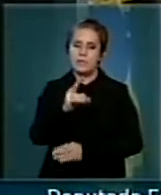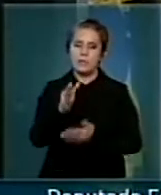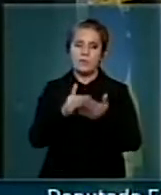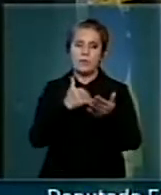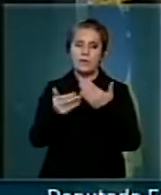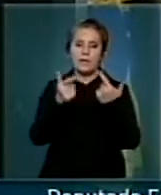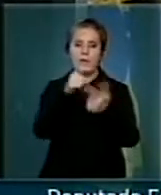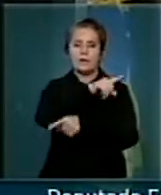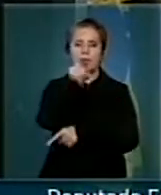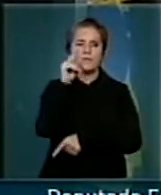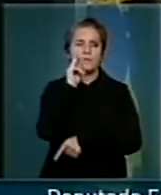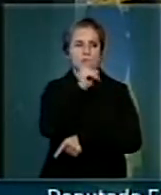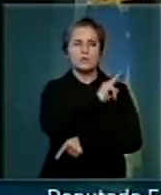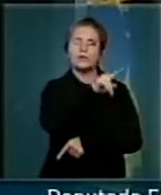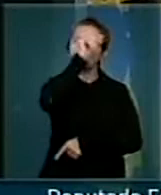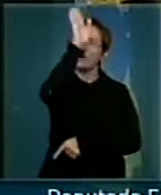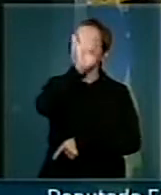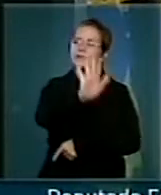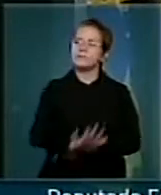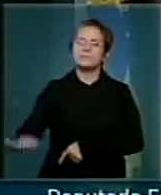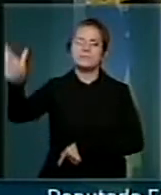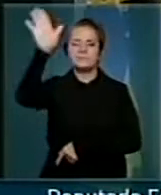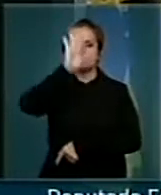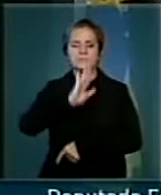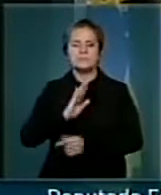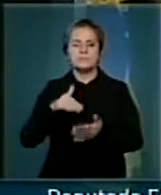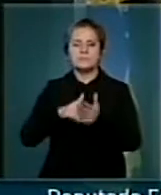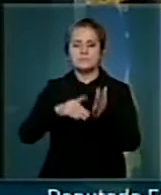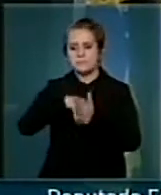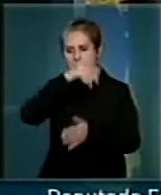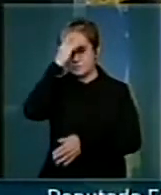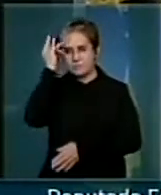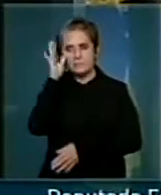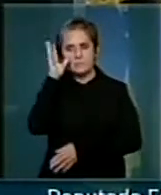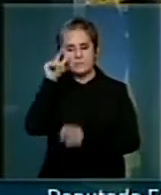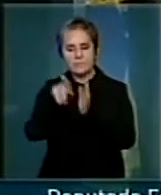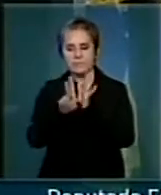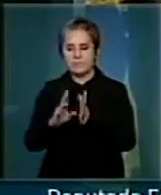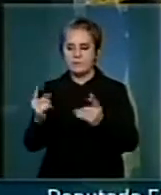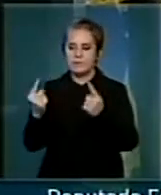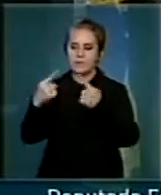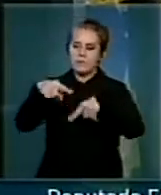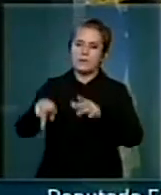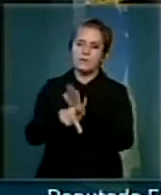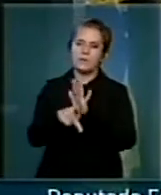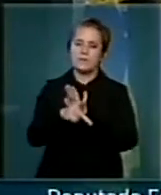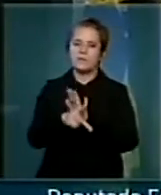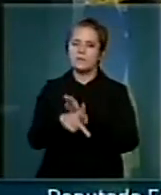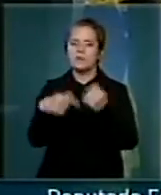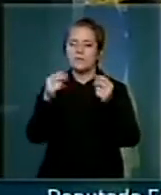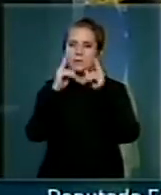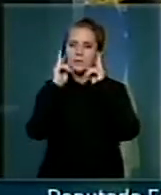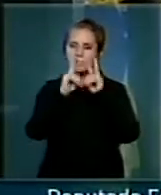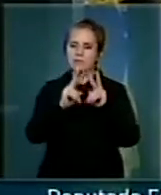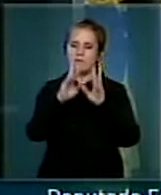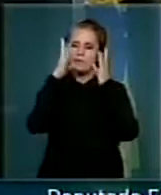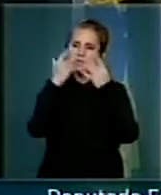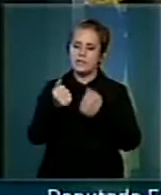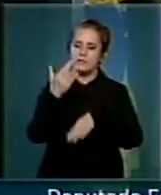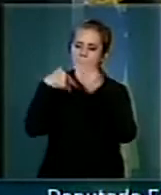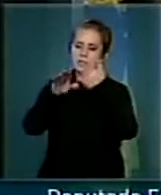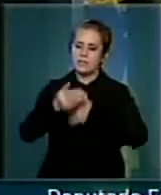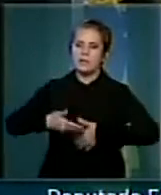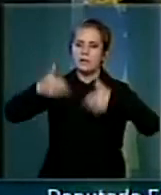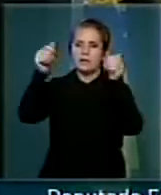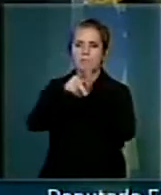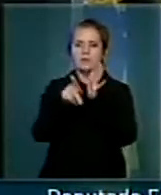país continental. Até mesmo os mais furiosos opositores são incapazes de fechar os olhos para os avanços obtidos